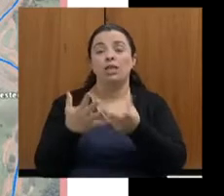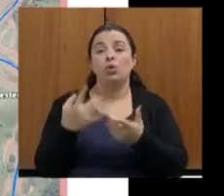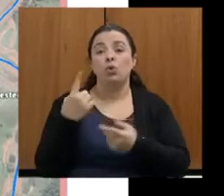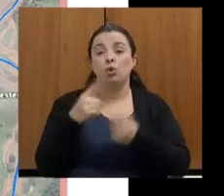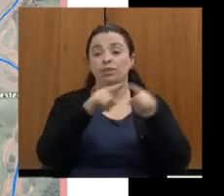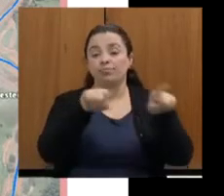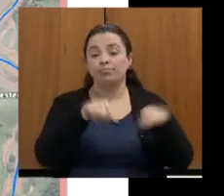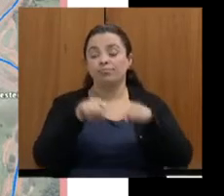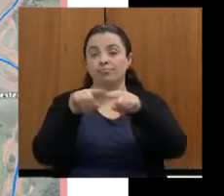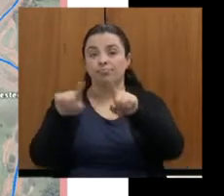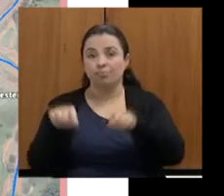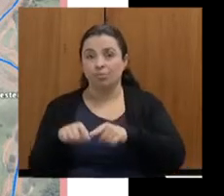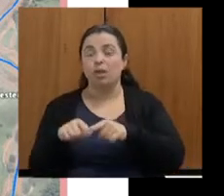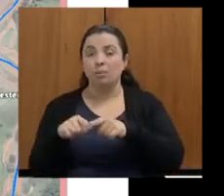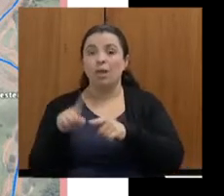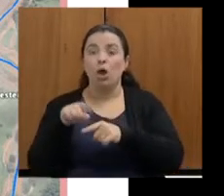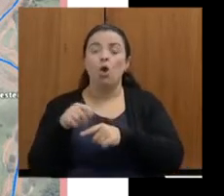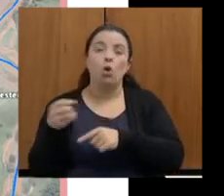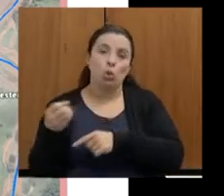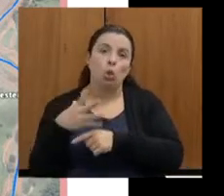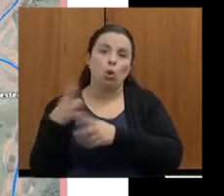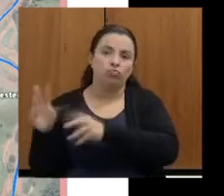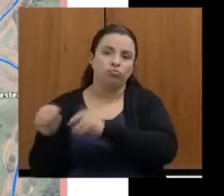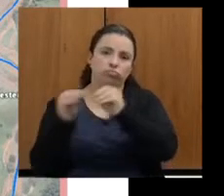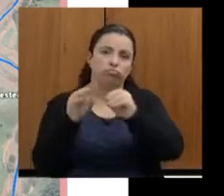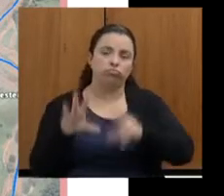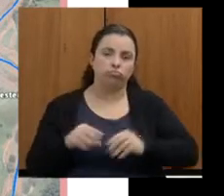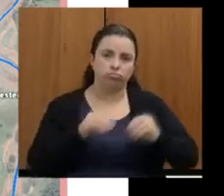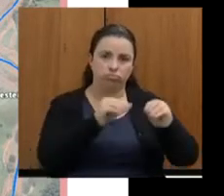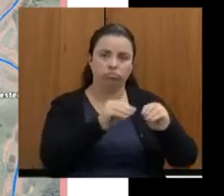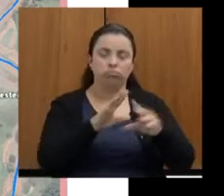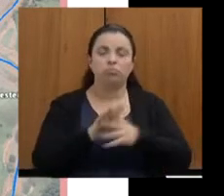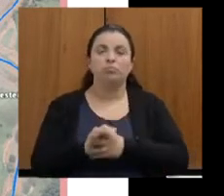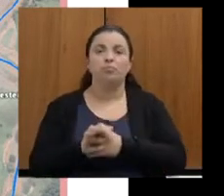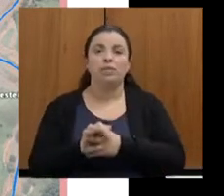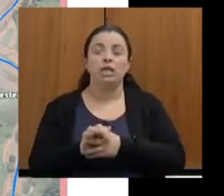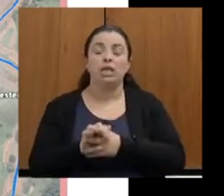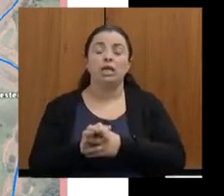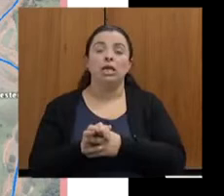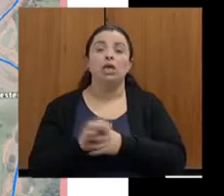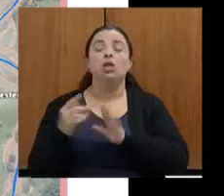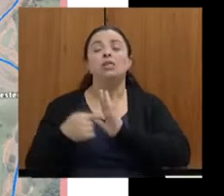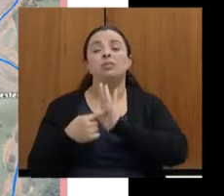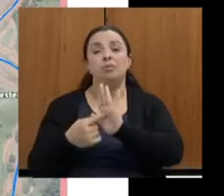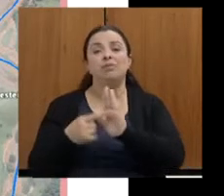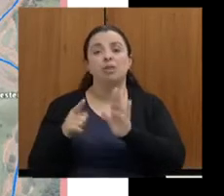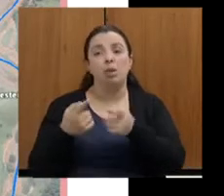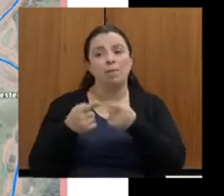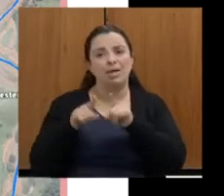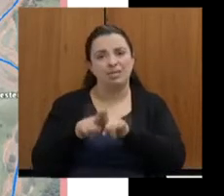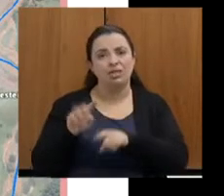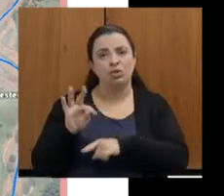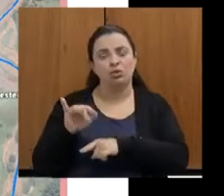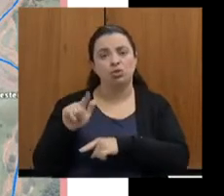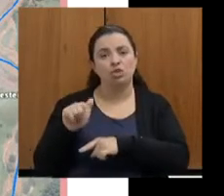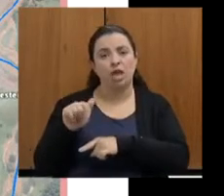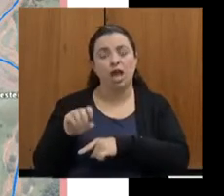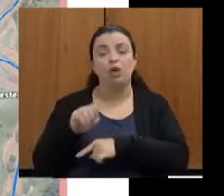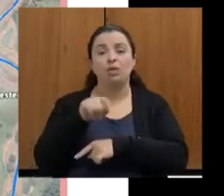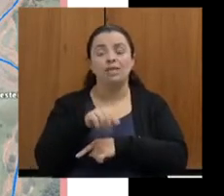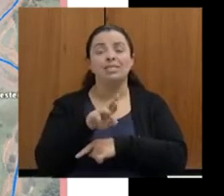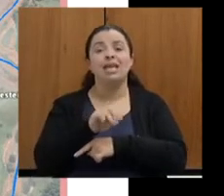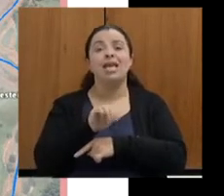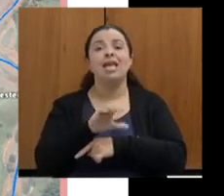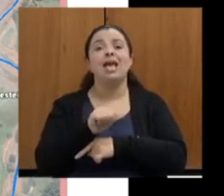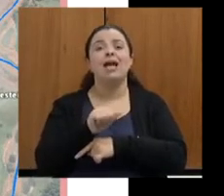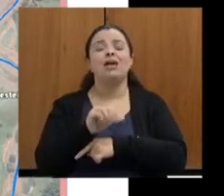Gesteira mas acompanhamos essa apresentação a convite do Thiago né parceiro também desde o início esse processo de assentamento coletivo